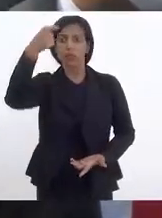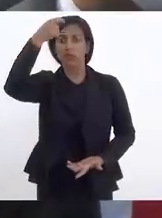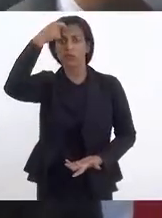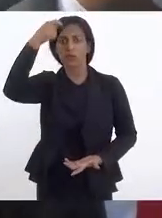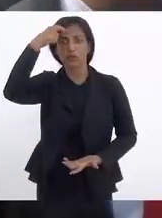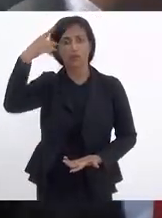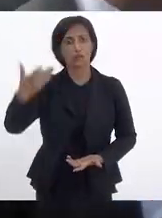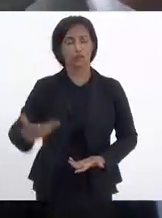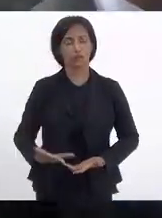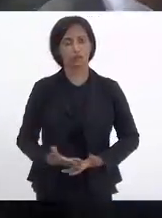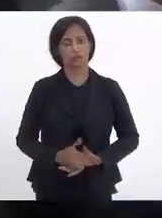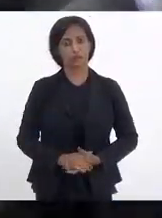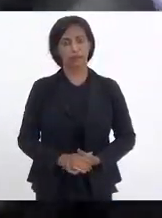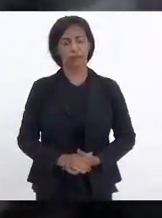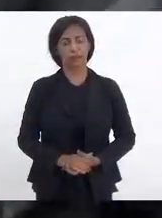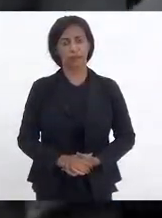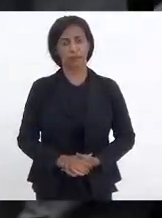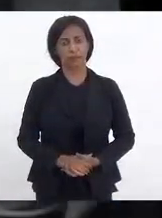senso